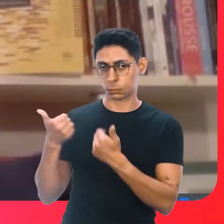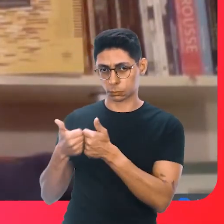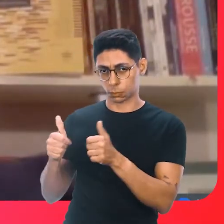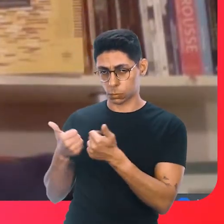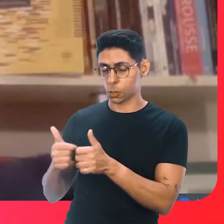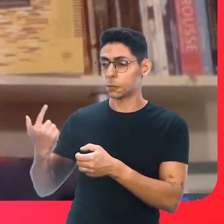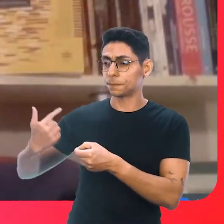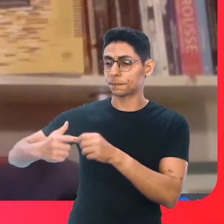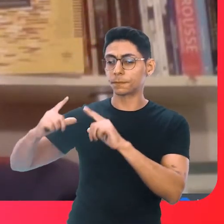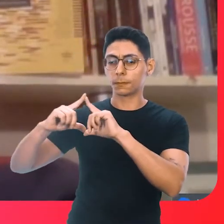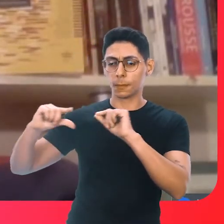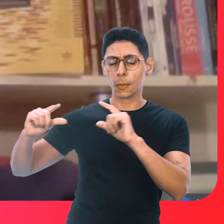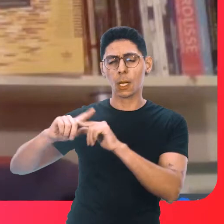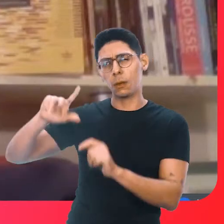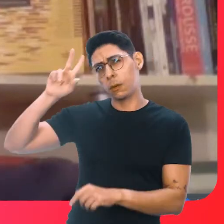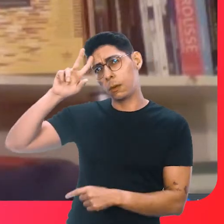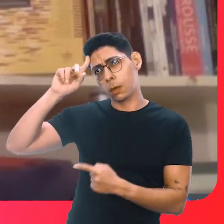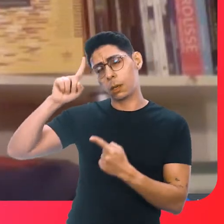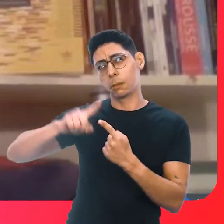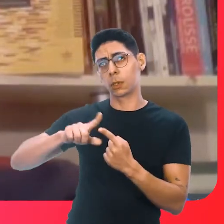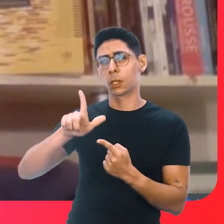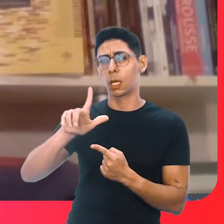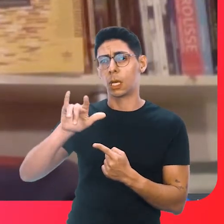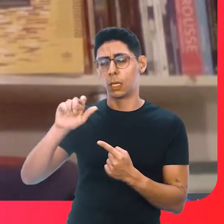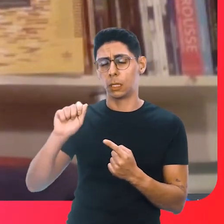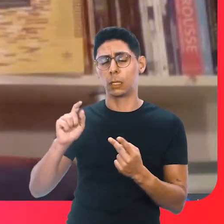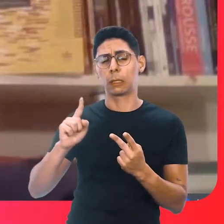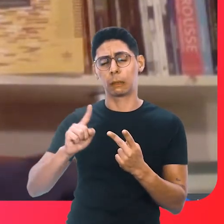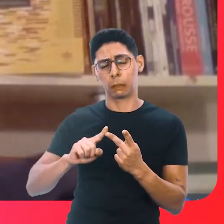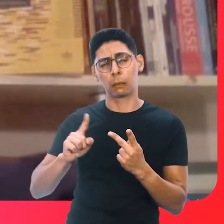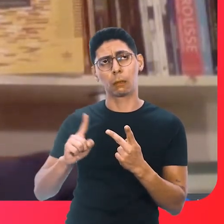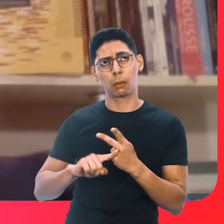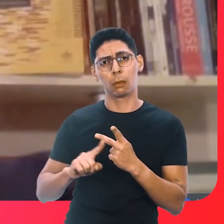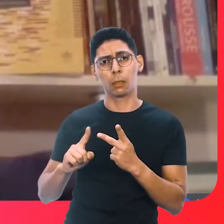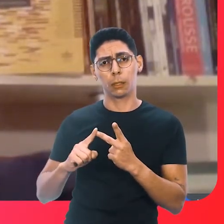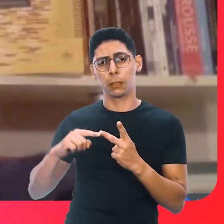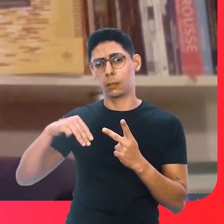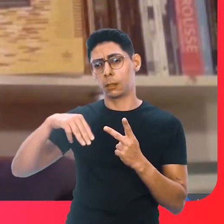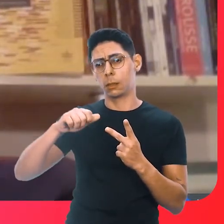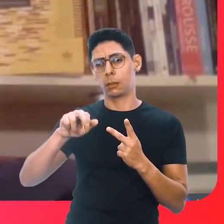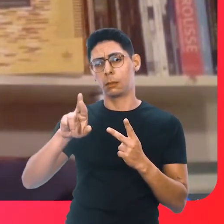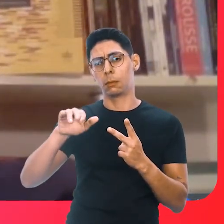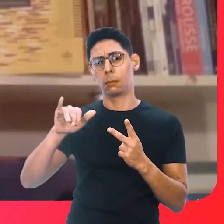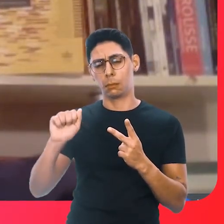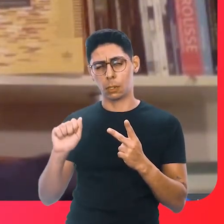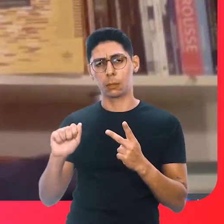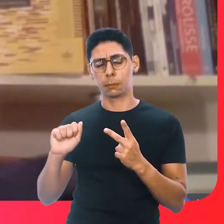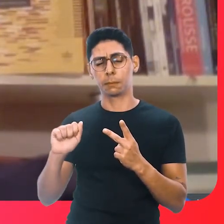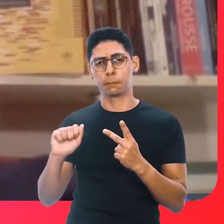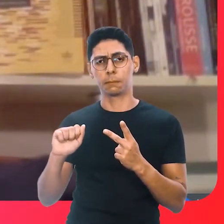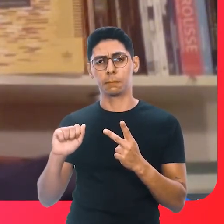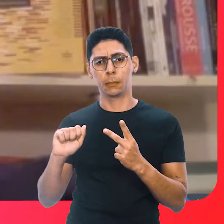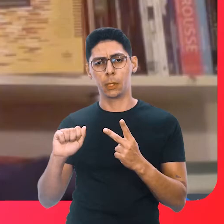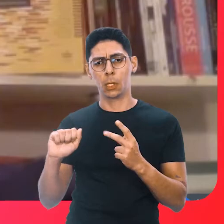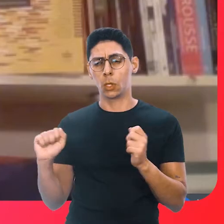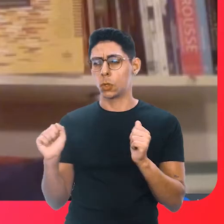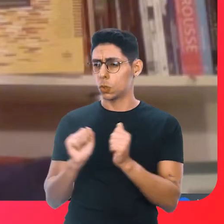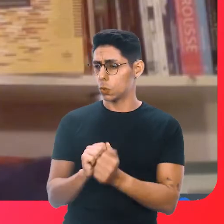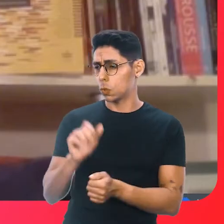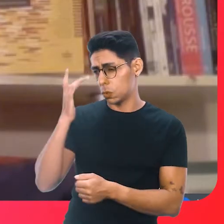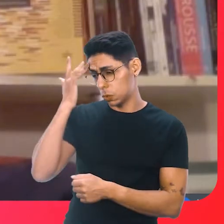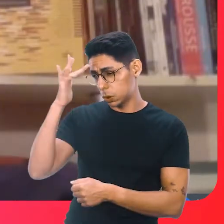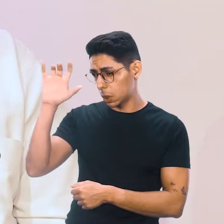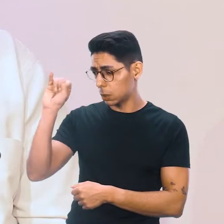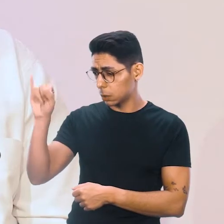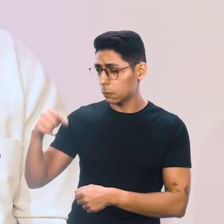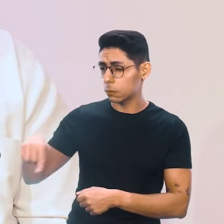eu lembro que foi ali a Crespo, e quem foi também nesse ônibus foi a Maria de Lourdes Guarda. Não sei se você a conheceu,